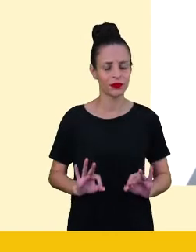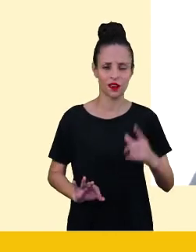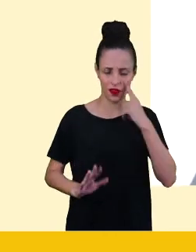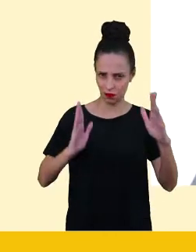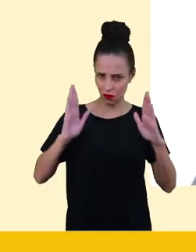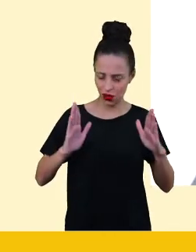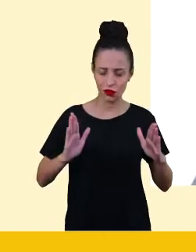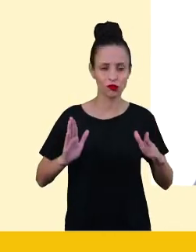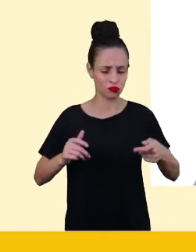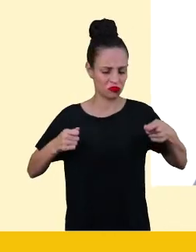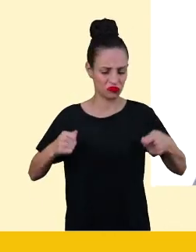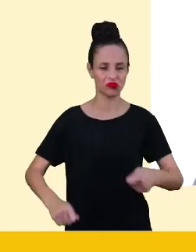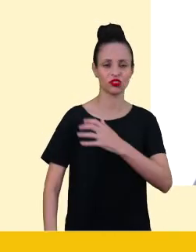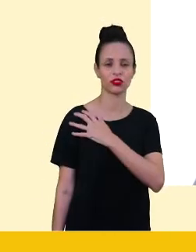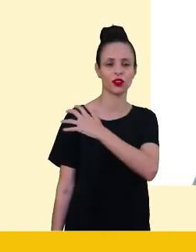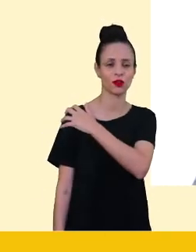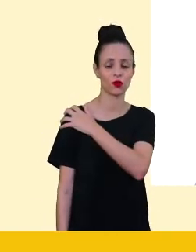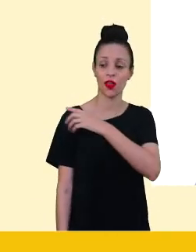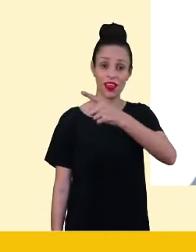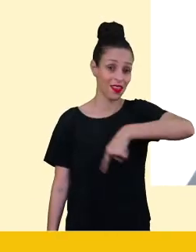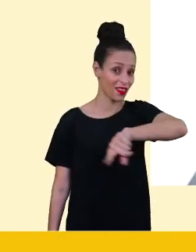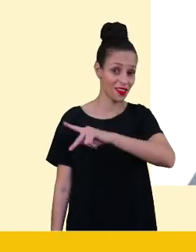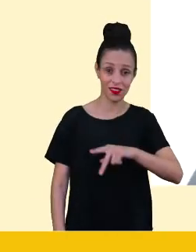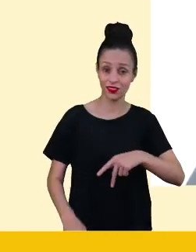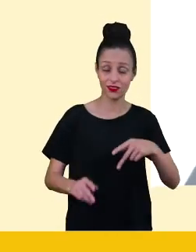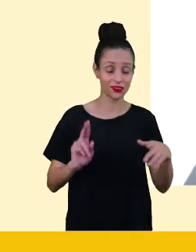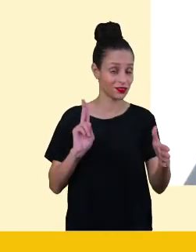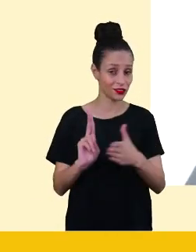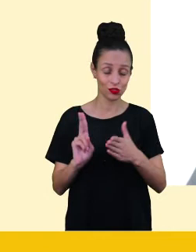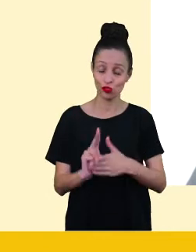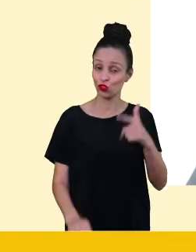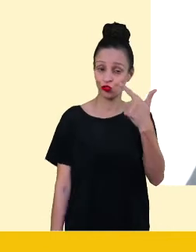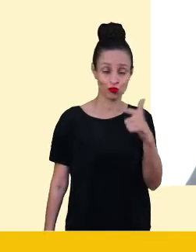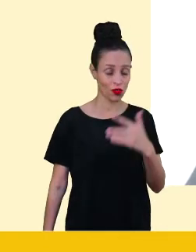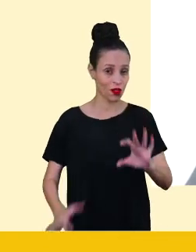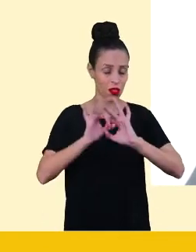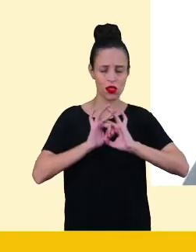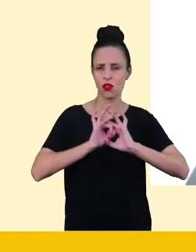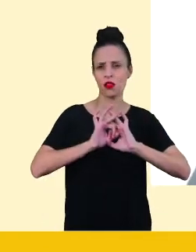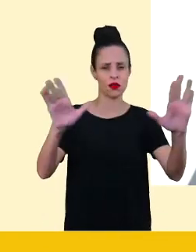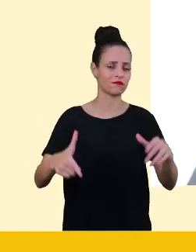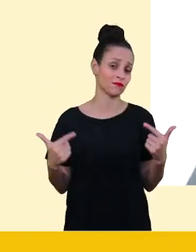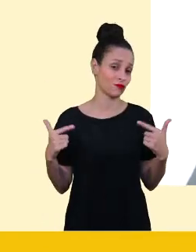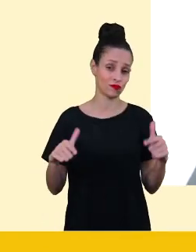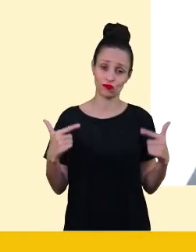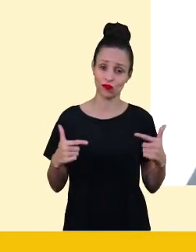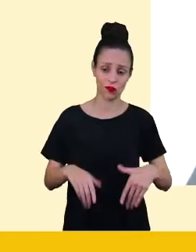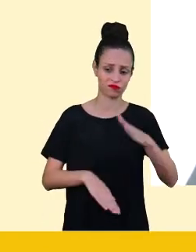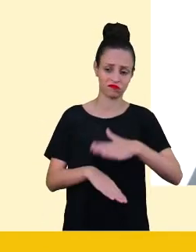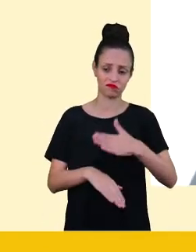era repressão, né? Se a gente for olhar na questão da ditadura, né? Então, assim, então, o próprio índios não tinha